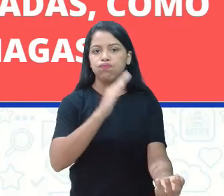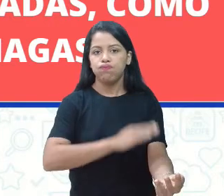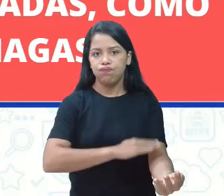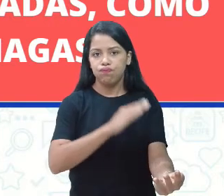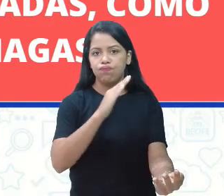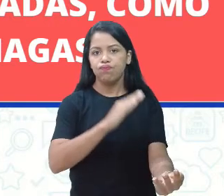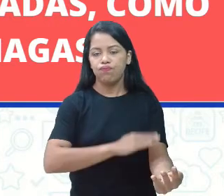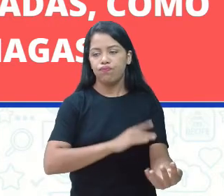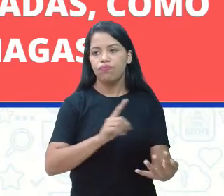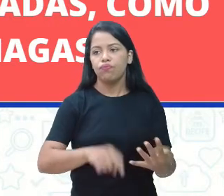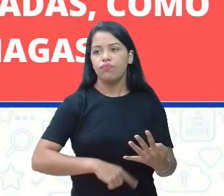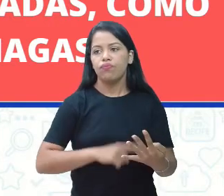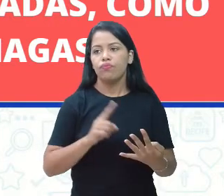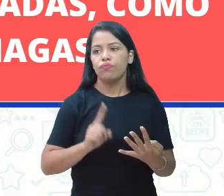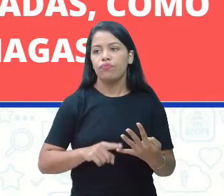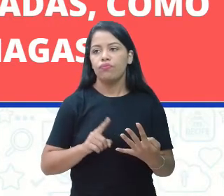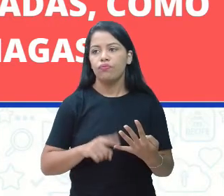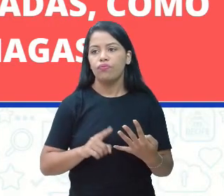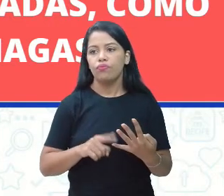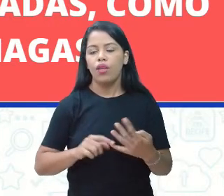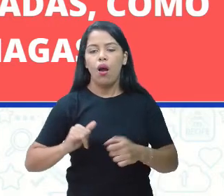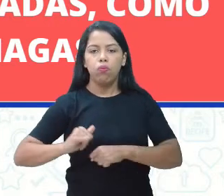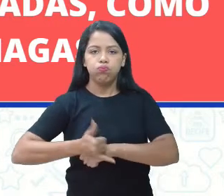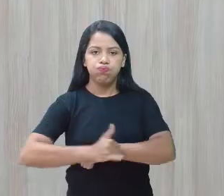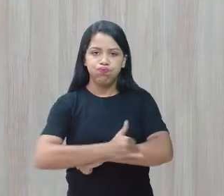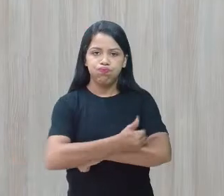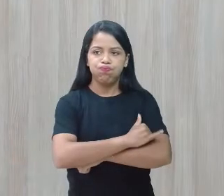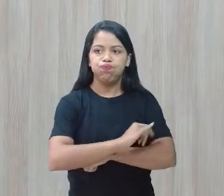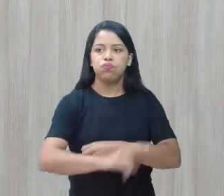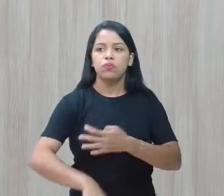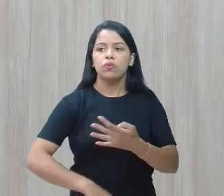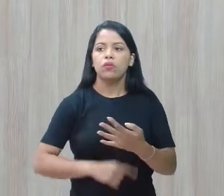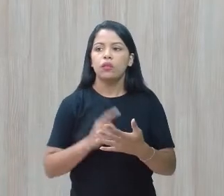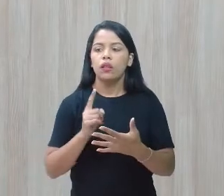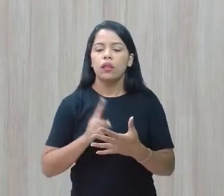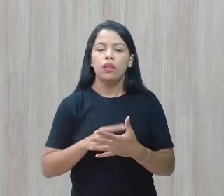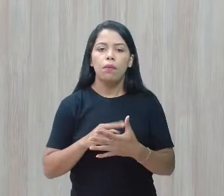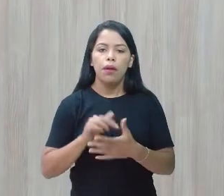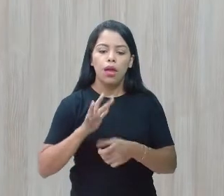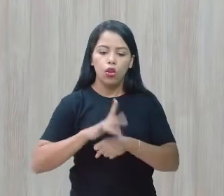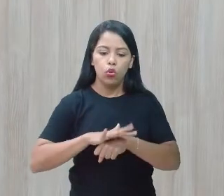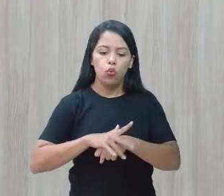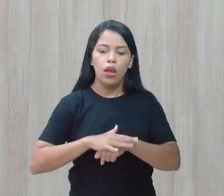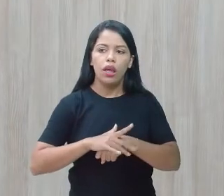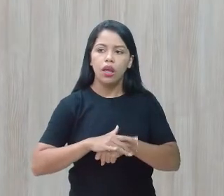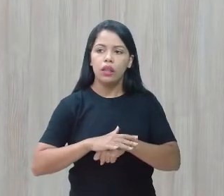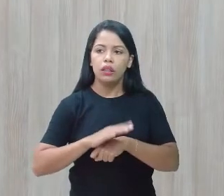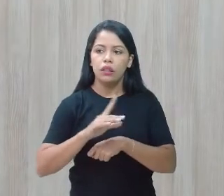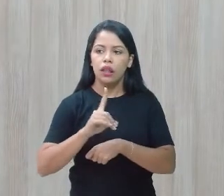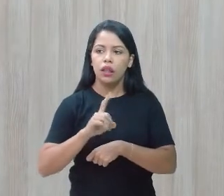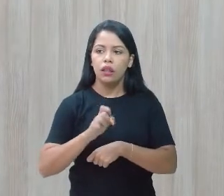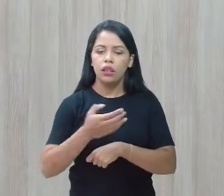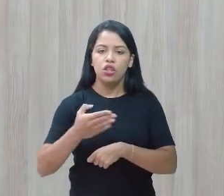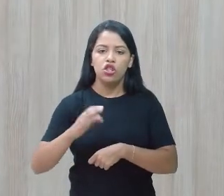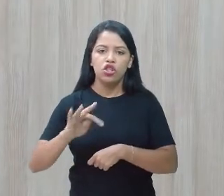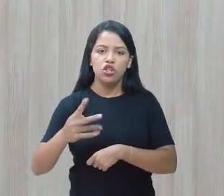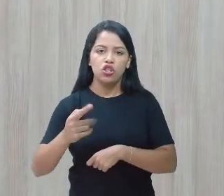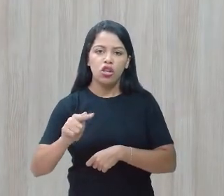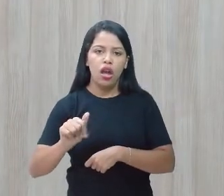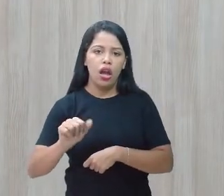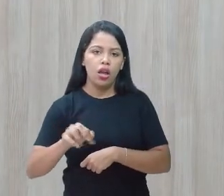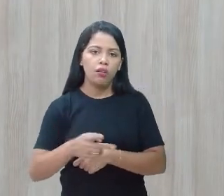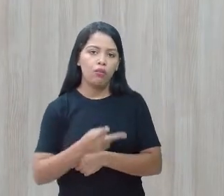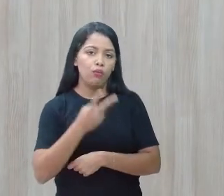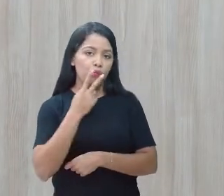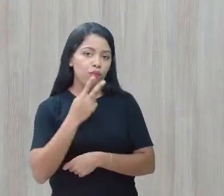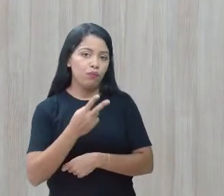são negligenciadas, como doença de Chagas. Então, aqui eu estou colocando aí rapidinho para vocês alguma coisa. Então, fumar, gente, não